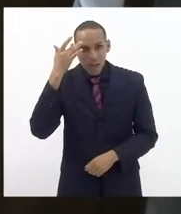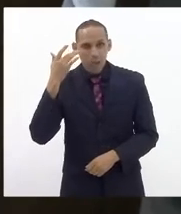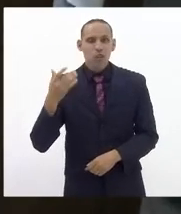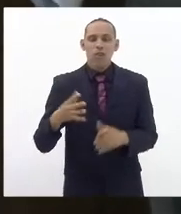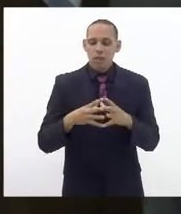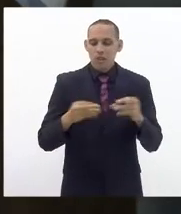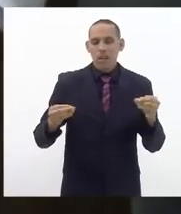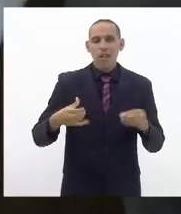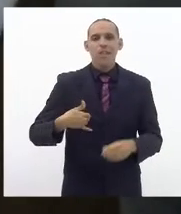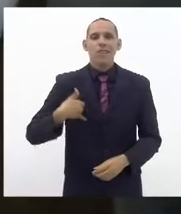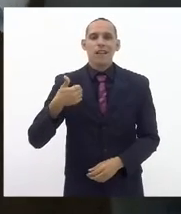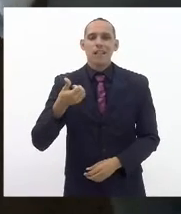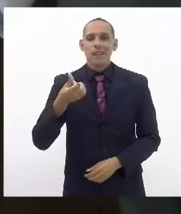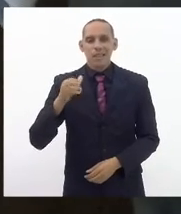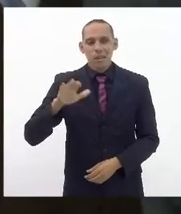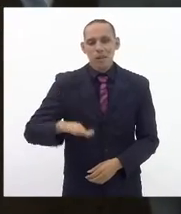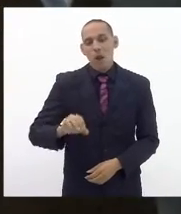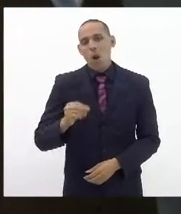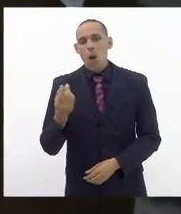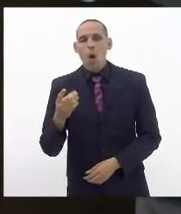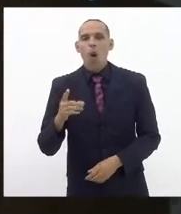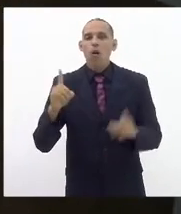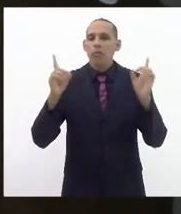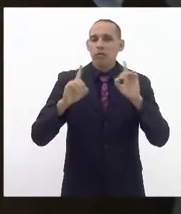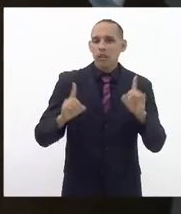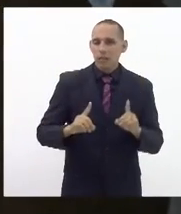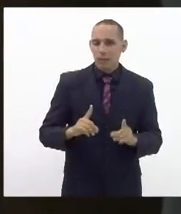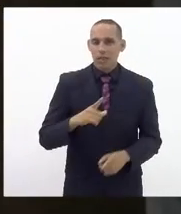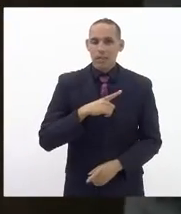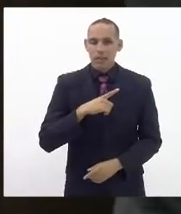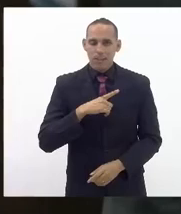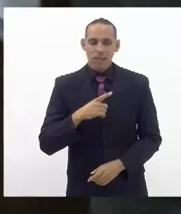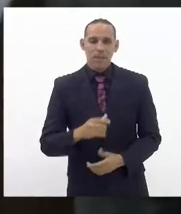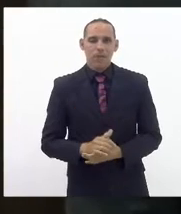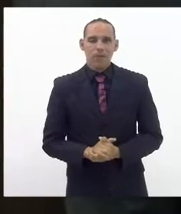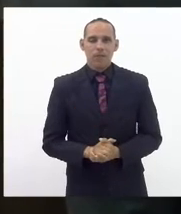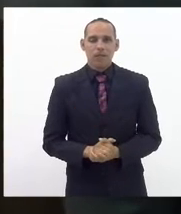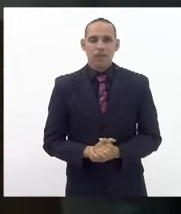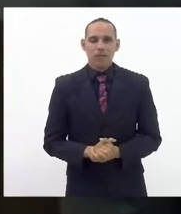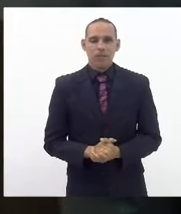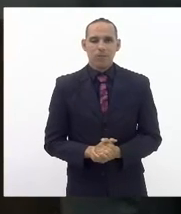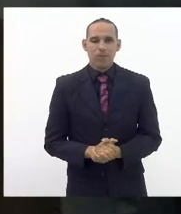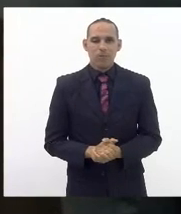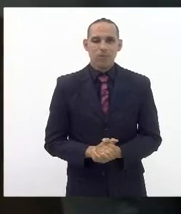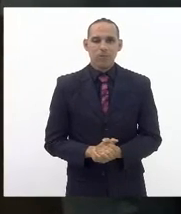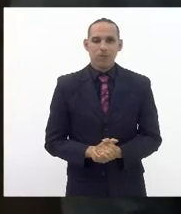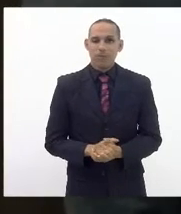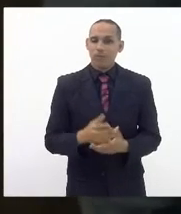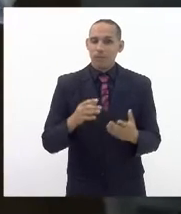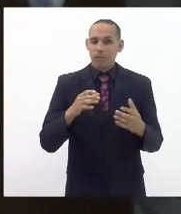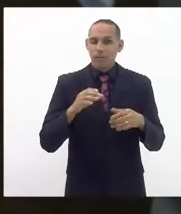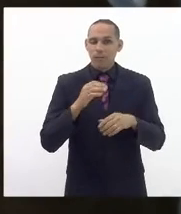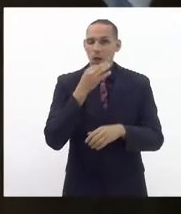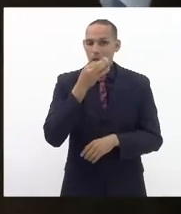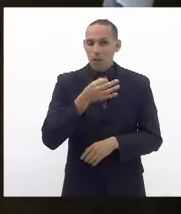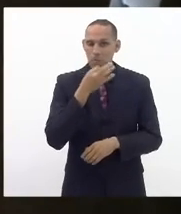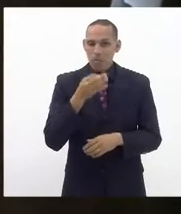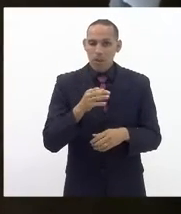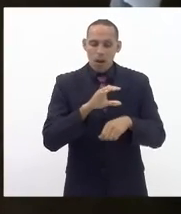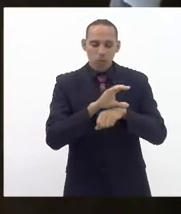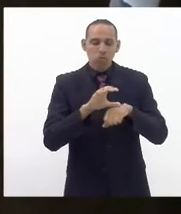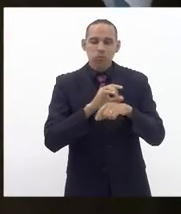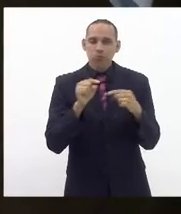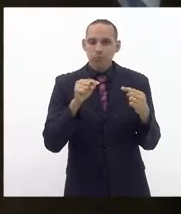ou pessoa de qualquer idade portadora de deficiência física. O parecer é pela constitucionalidade com